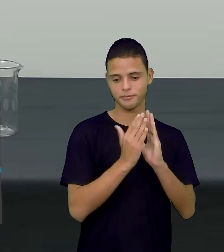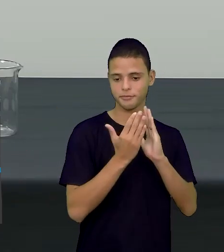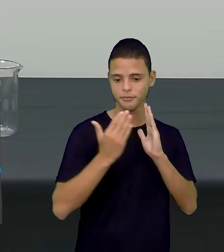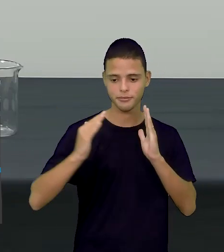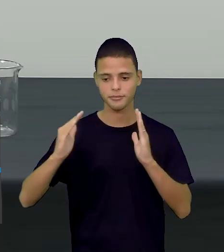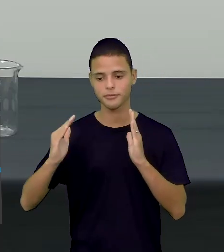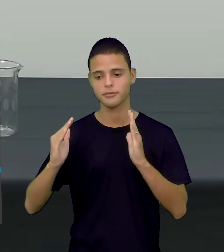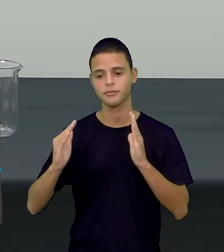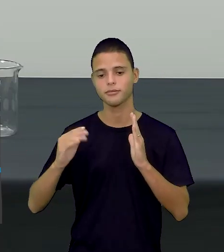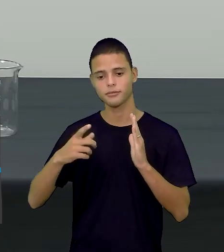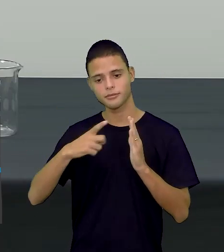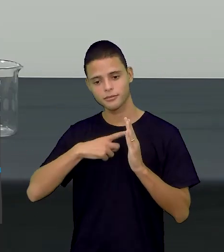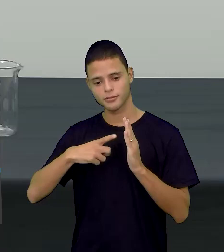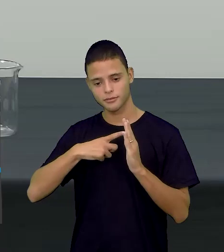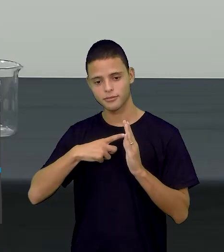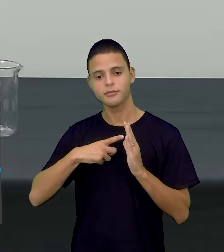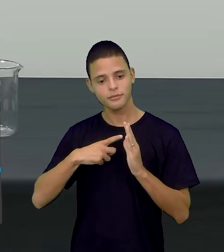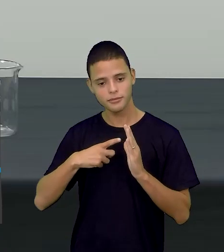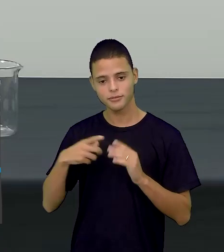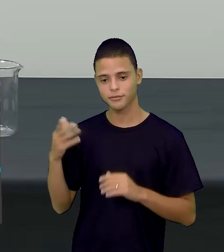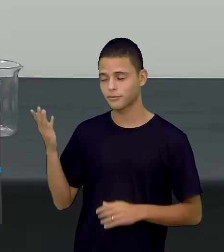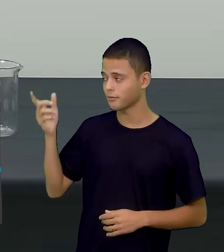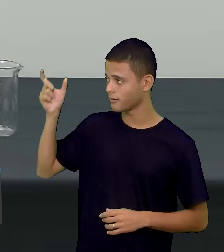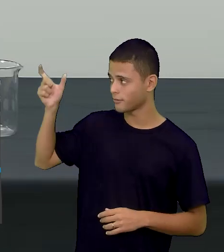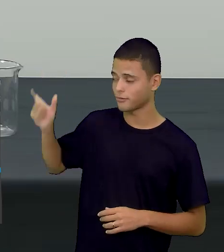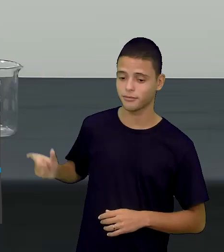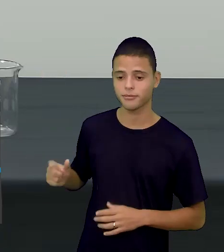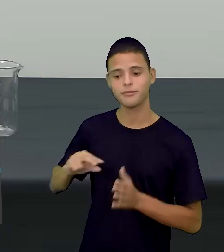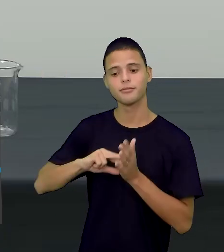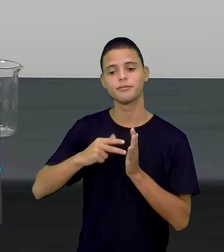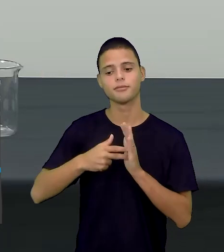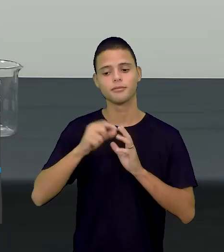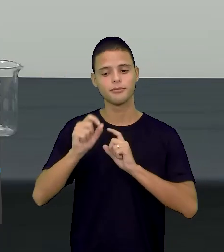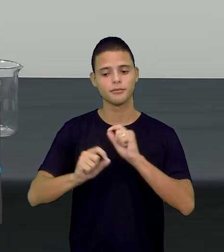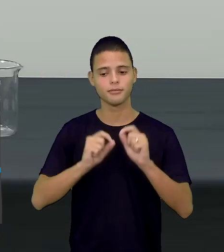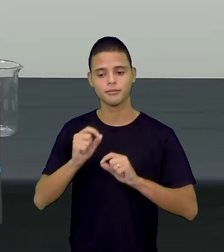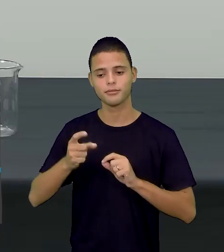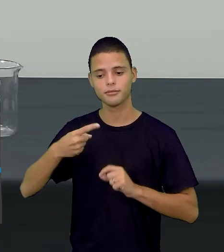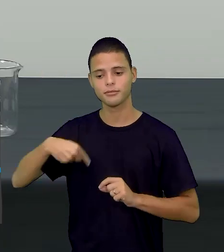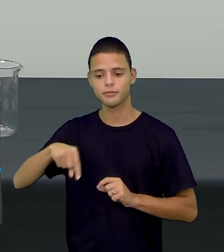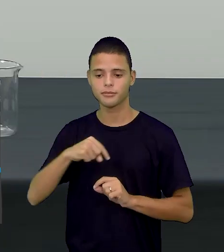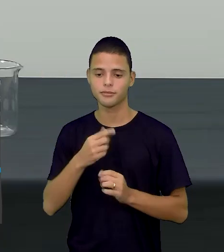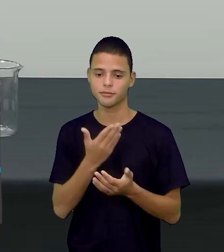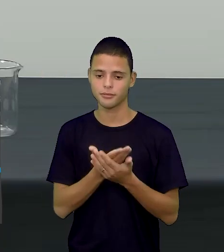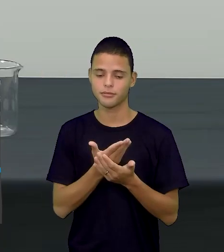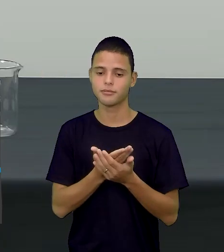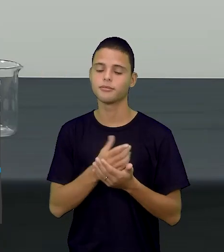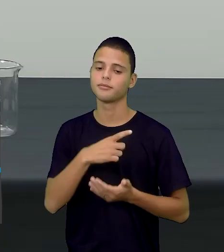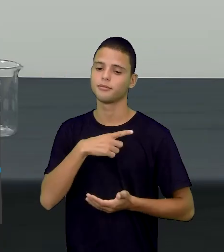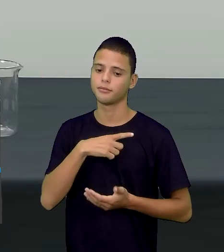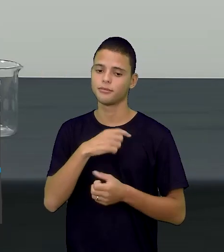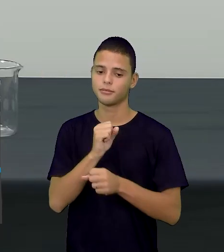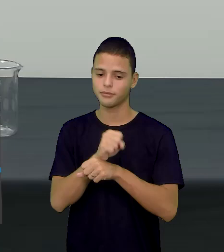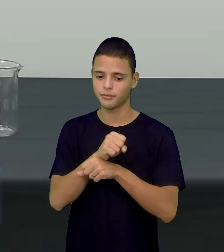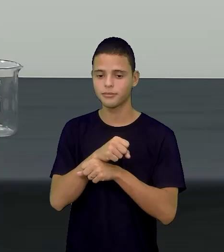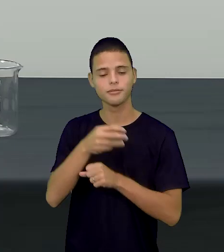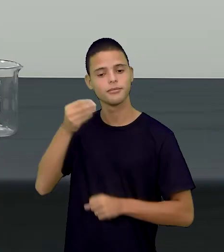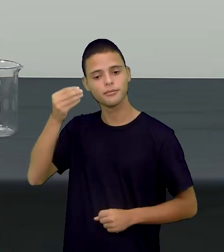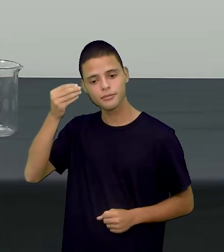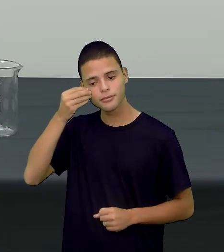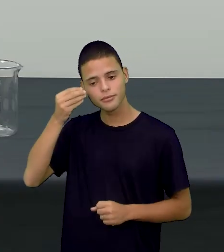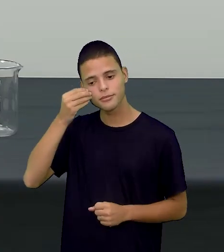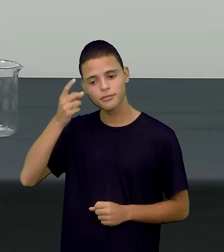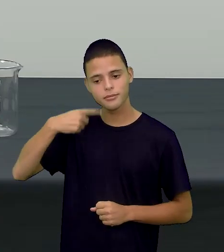reagente, estou aqui com um torço, ou seja, né, significa então que na nossa aula vai ter aí sim experimento, a gente